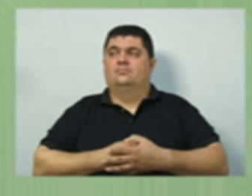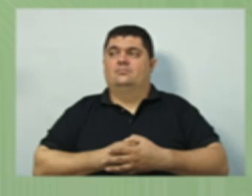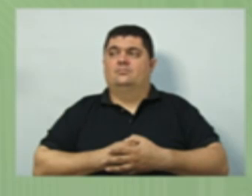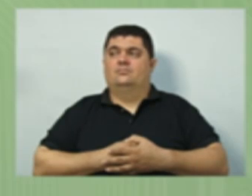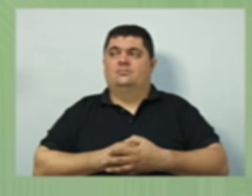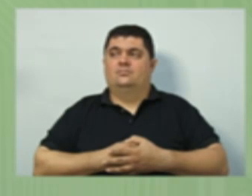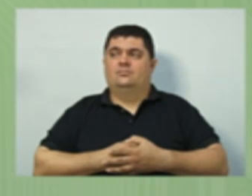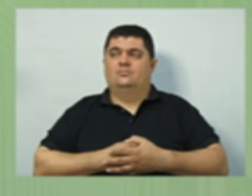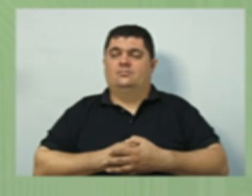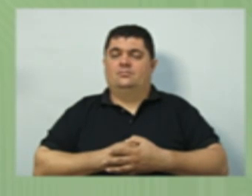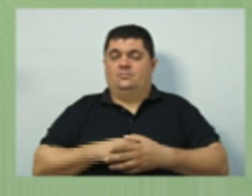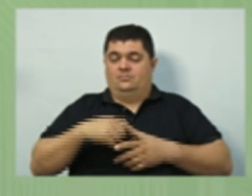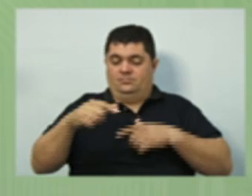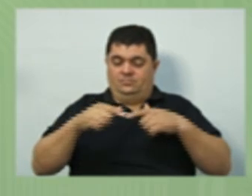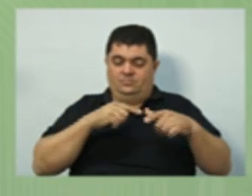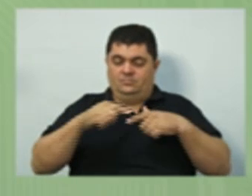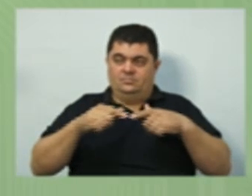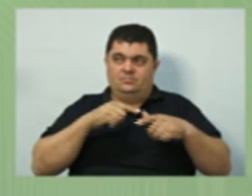Pelo trabalho,